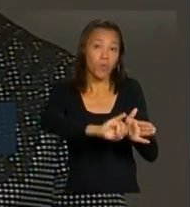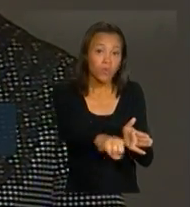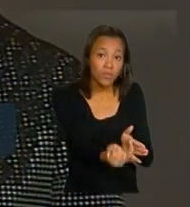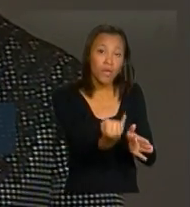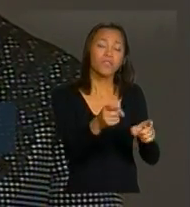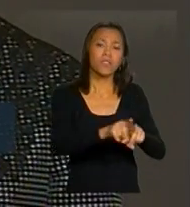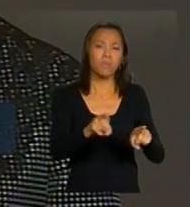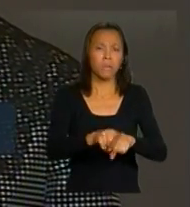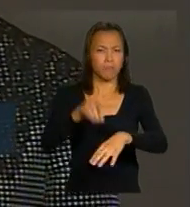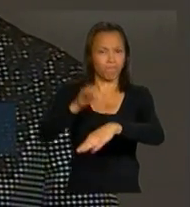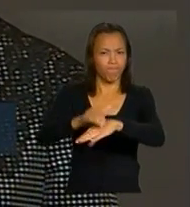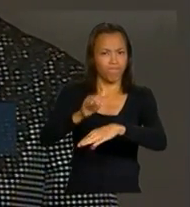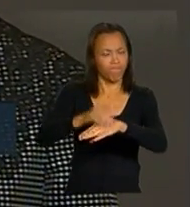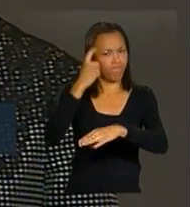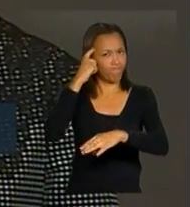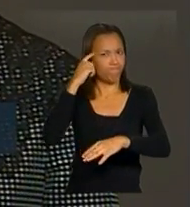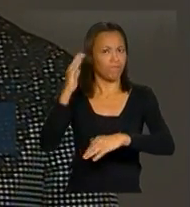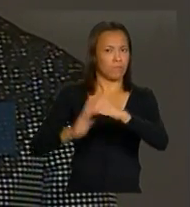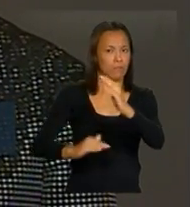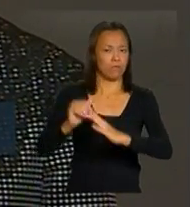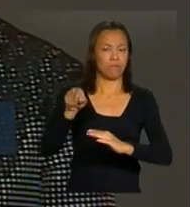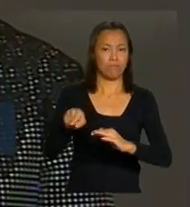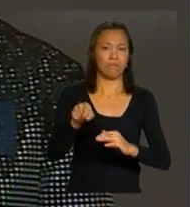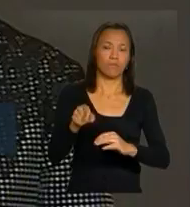da indústria